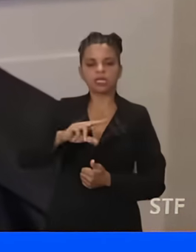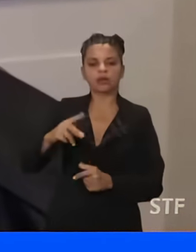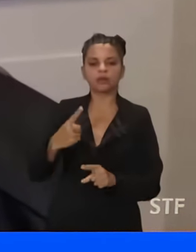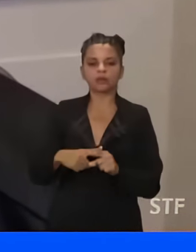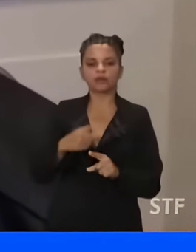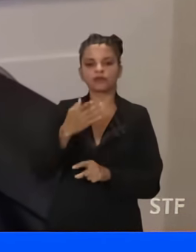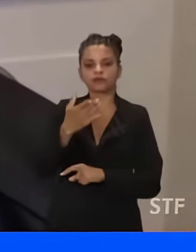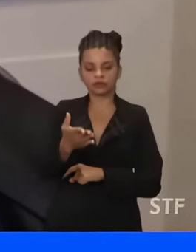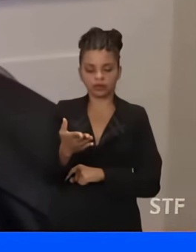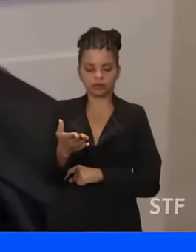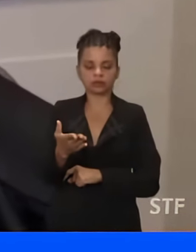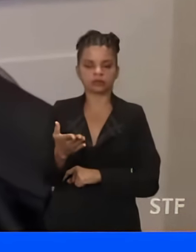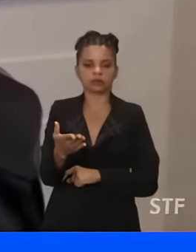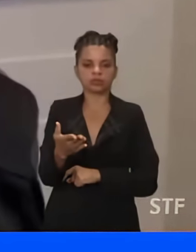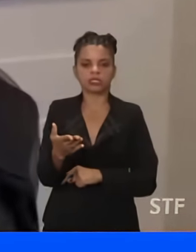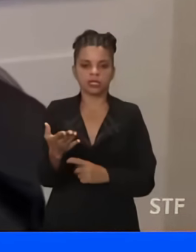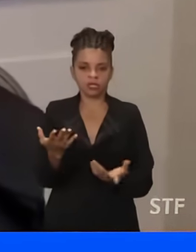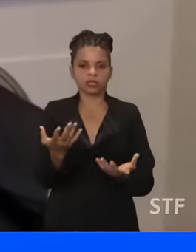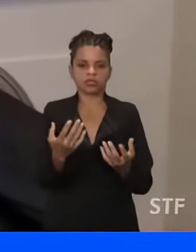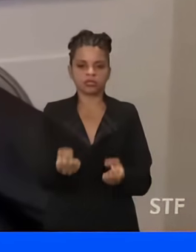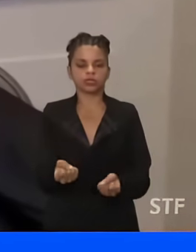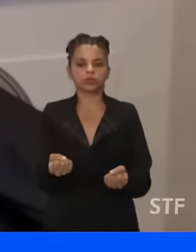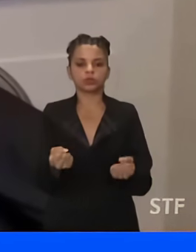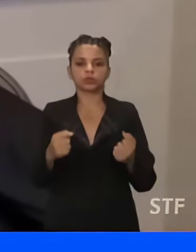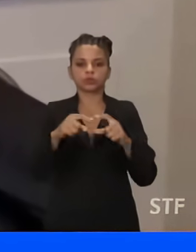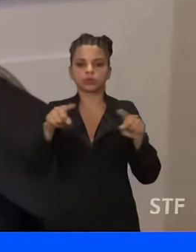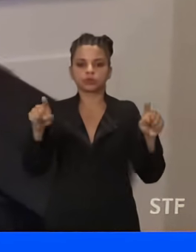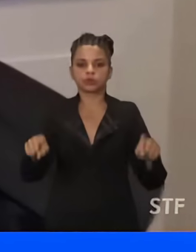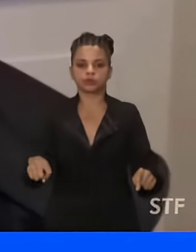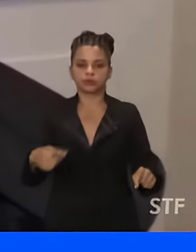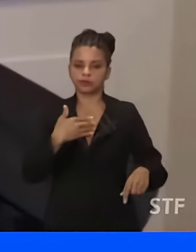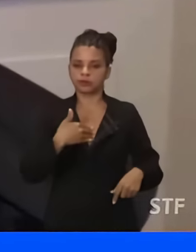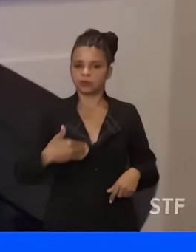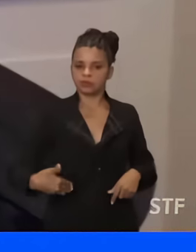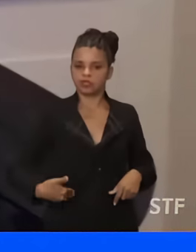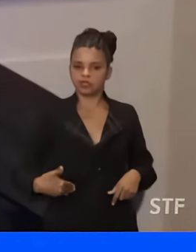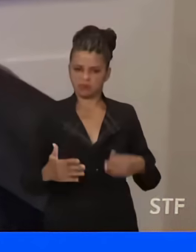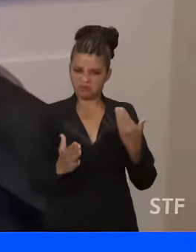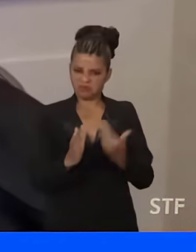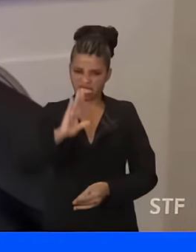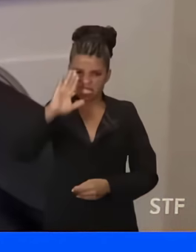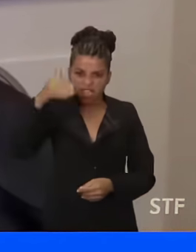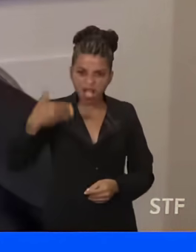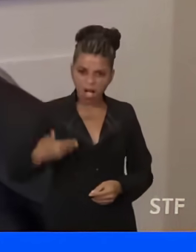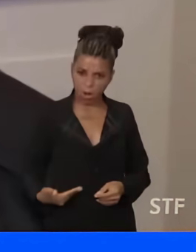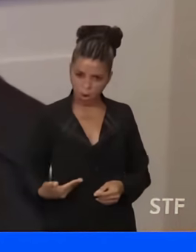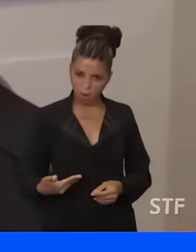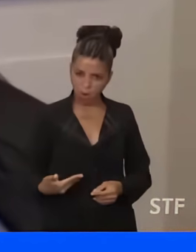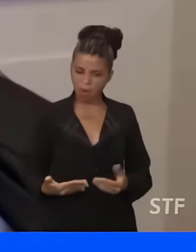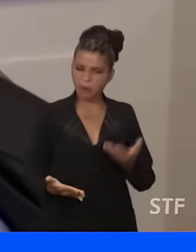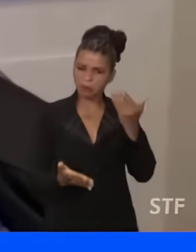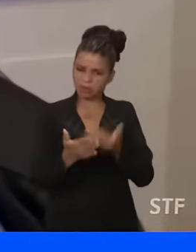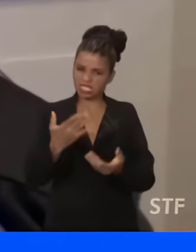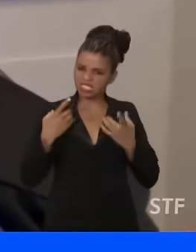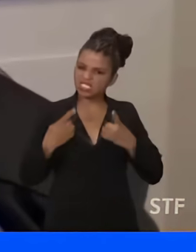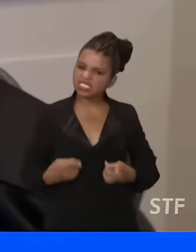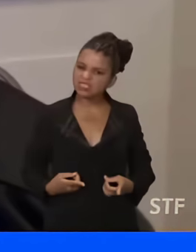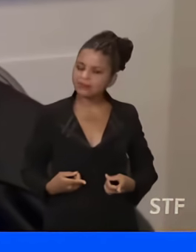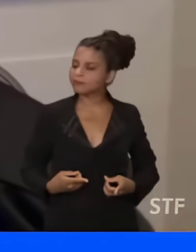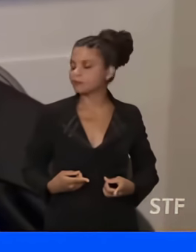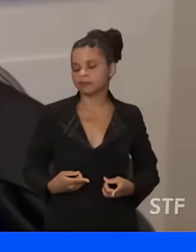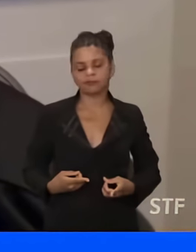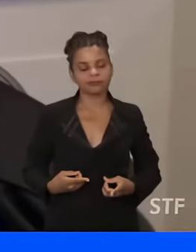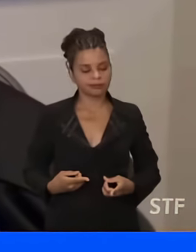serviço público que ela perde a honra, perde a dignidade. As pessoas têm que saber o limite